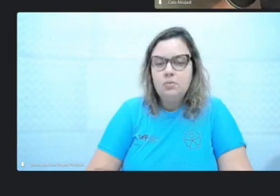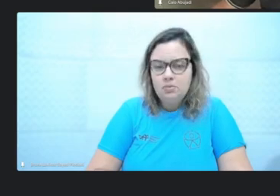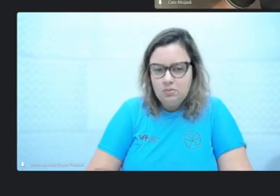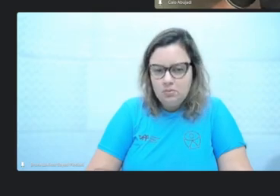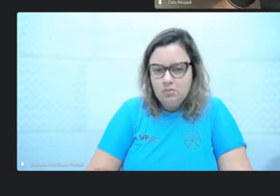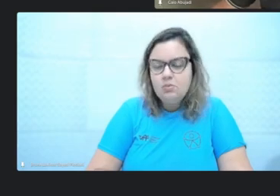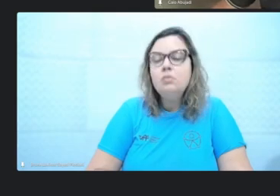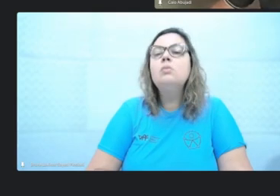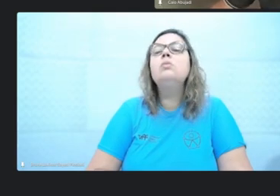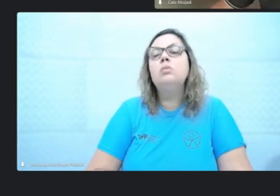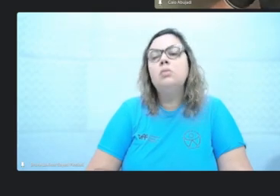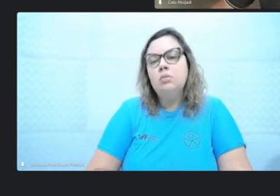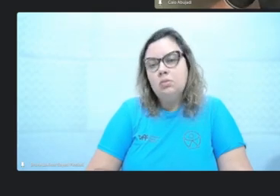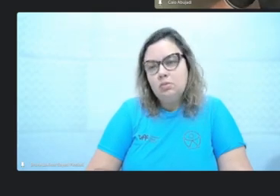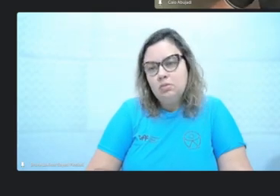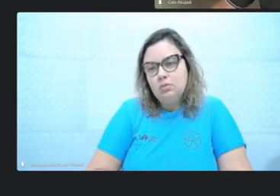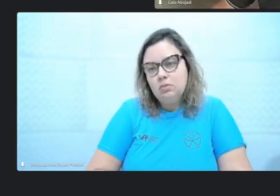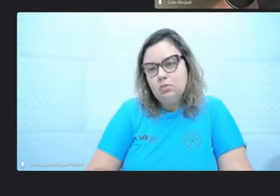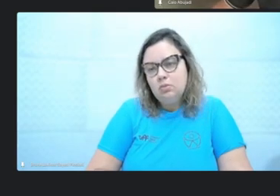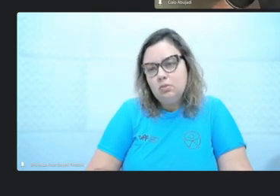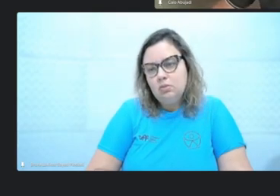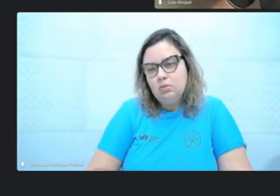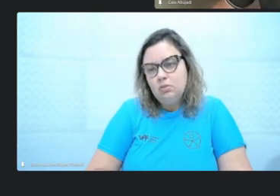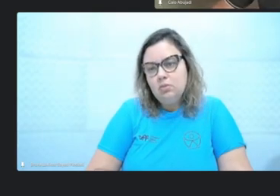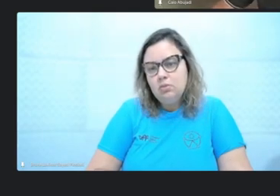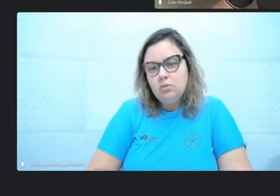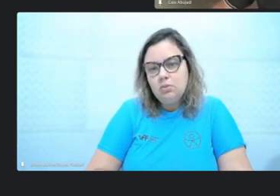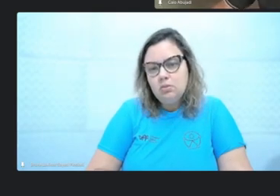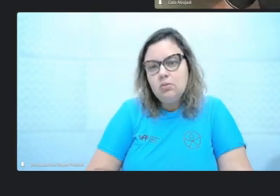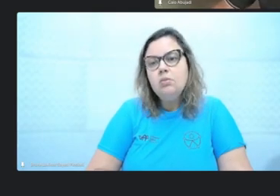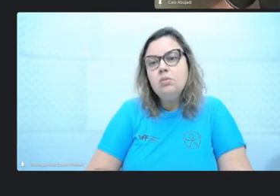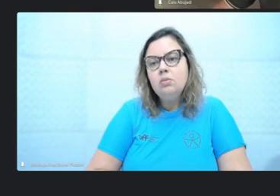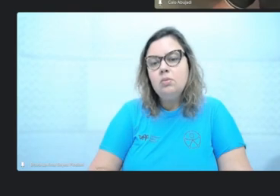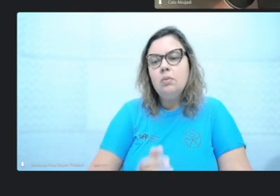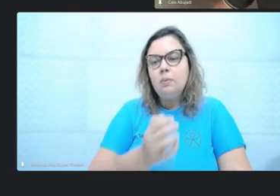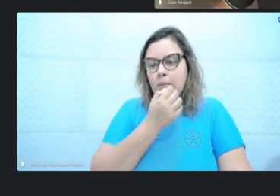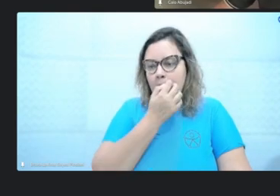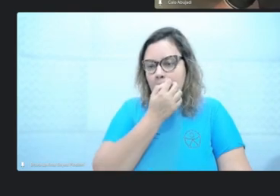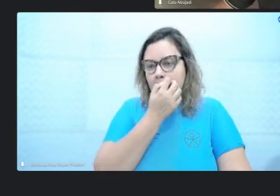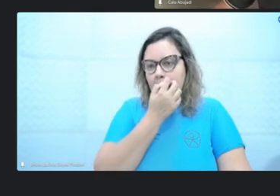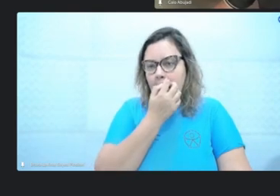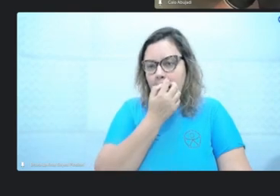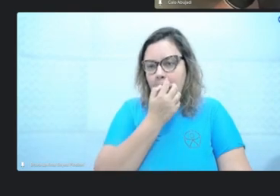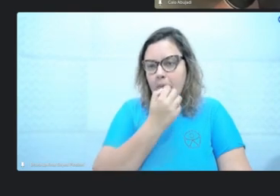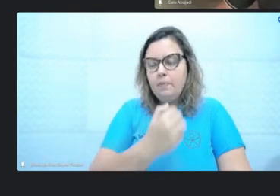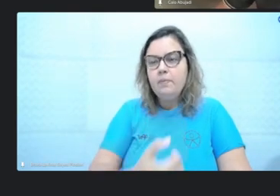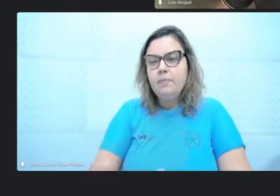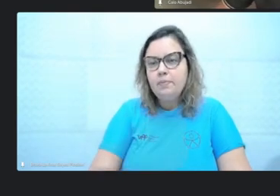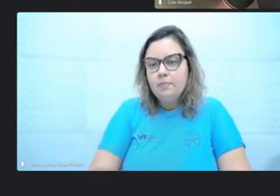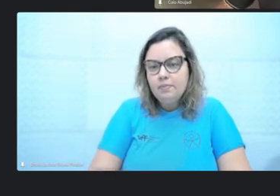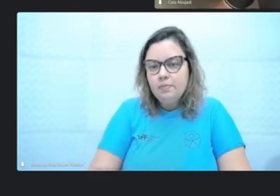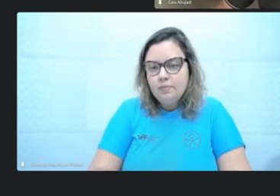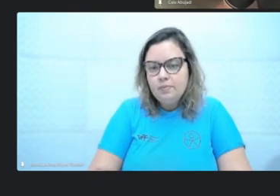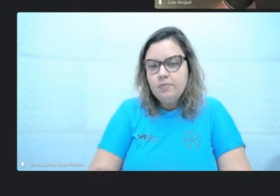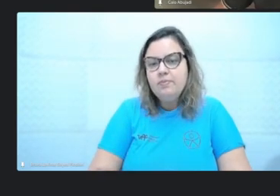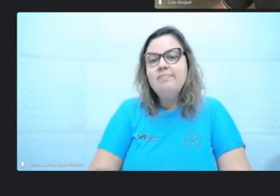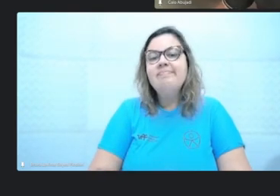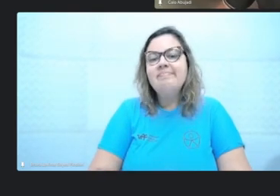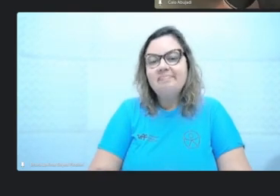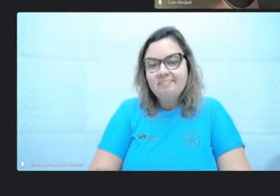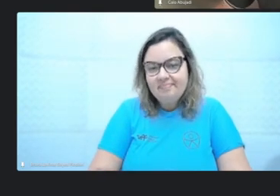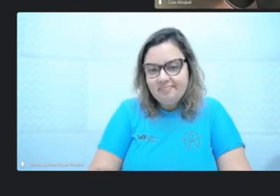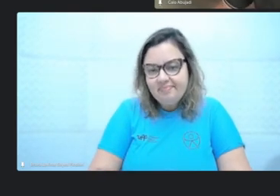casa. Tá? Que começou a falar, que começou a se desenvolver. Não foi uma ou duas. Por quê? Porque os pais estavam lá